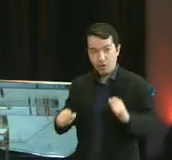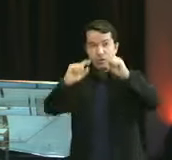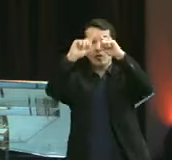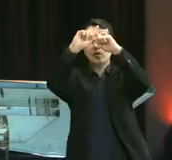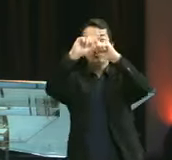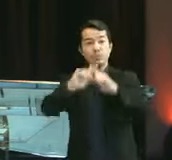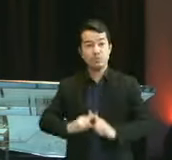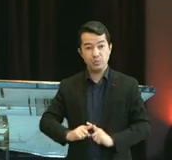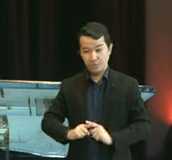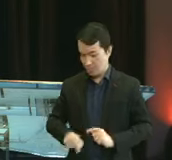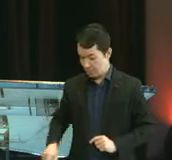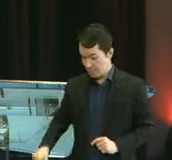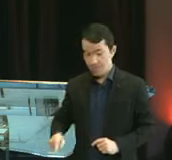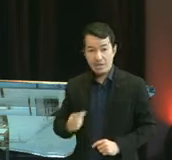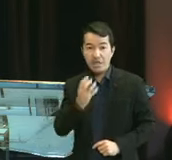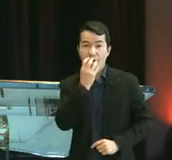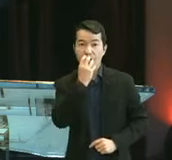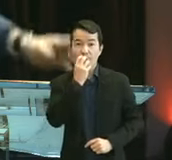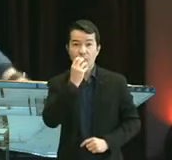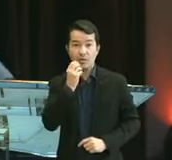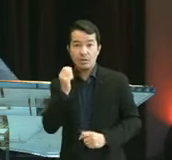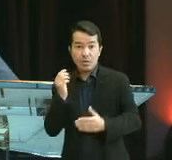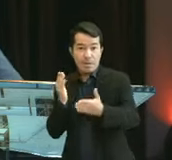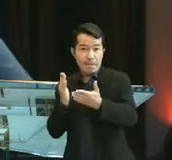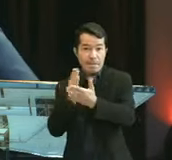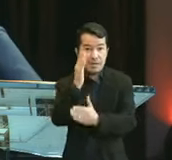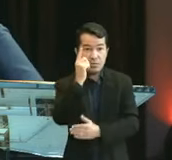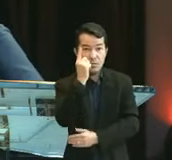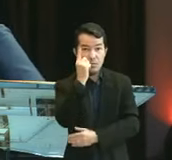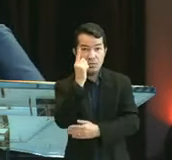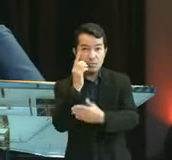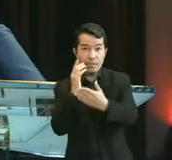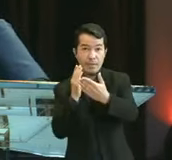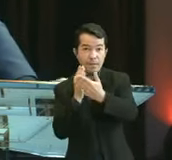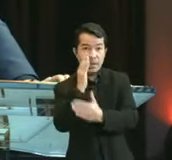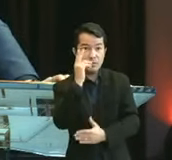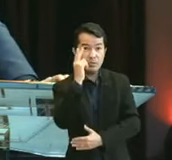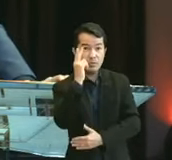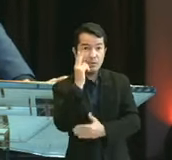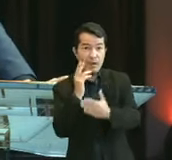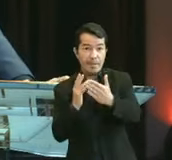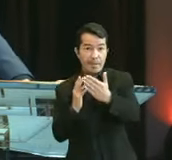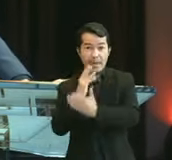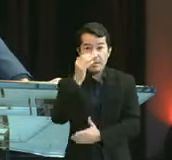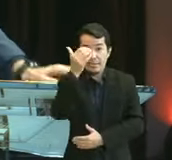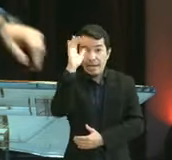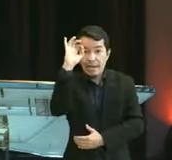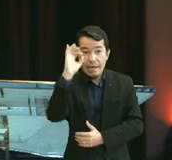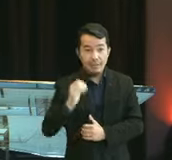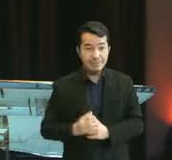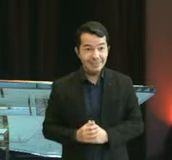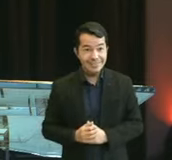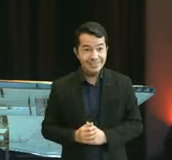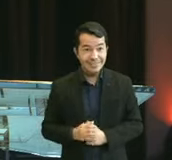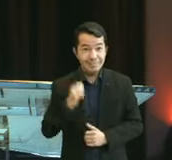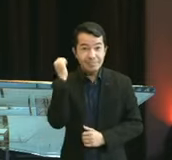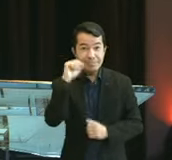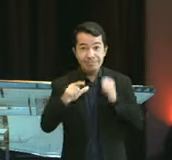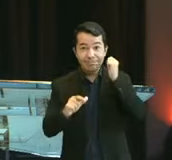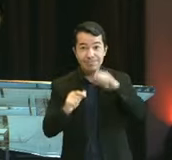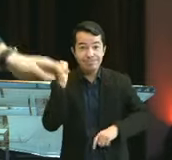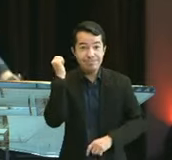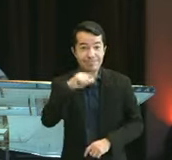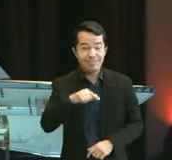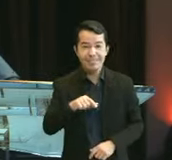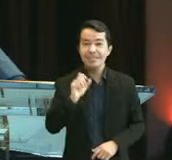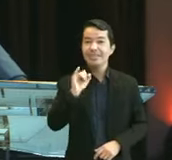O cachorro ganha 1, 2, 5, 10. Gatilho Silencioso. É um nome em inglês, se